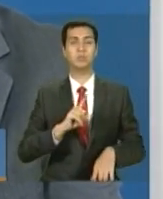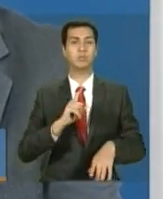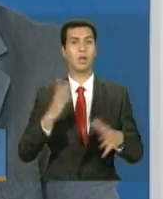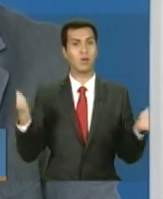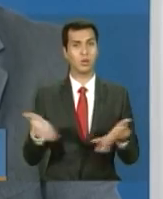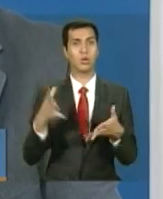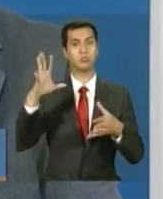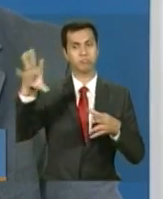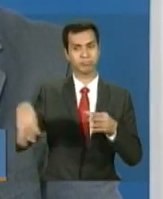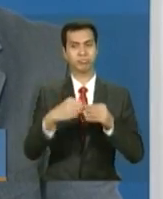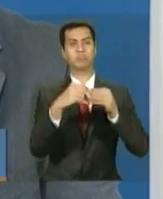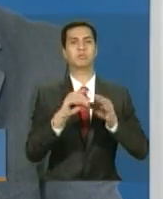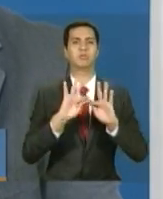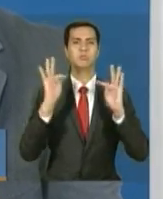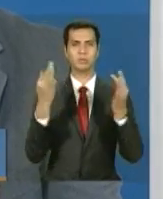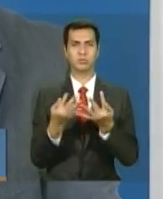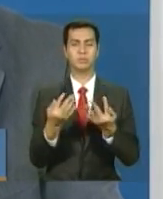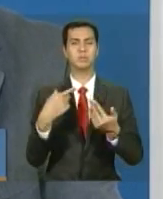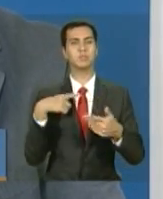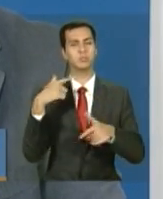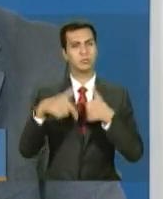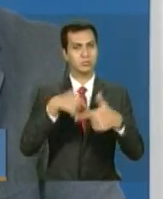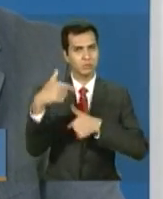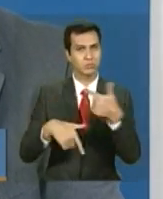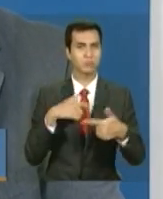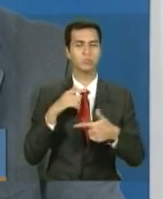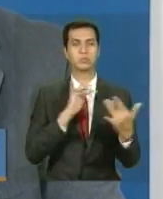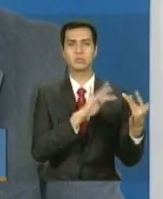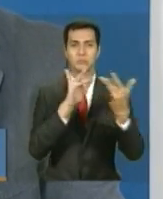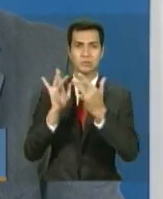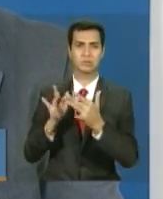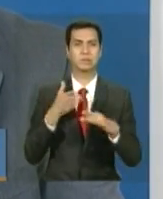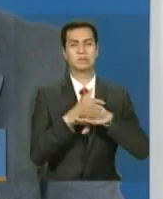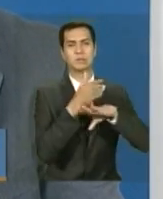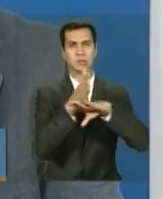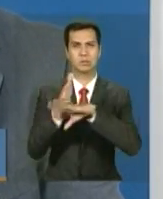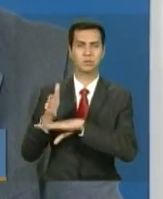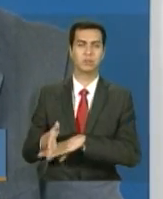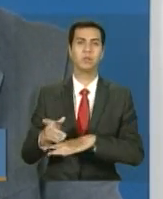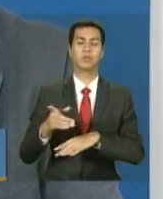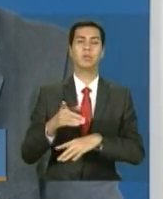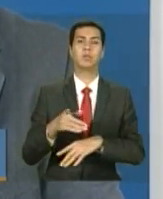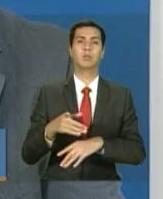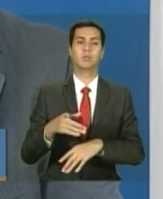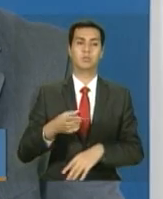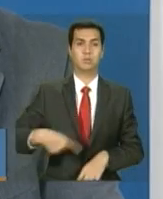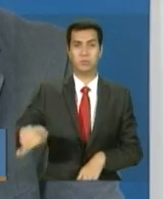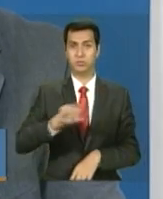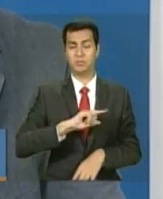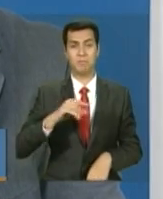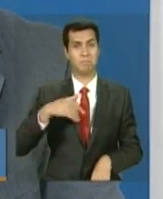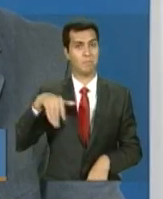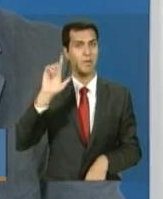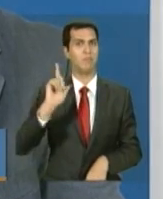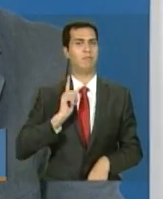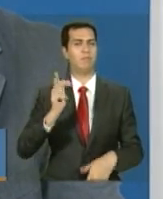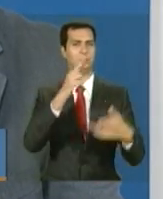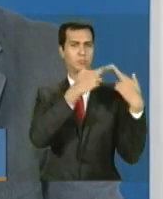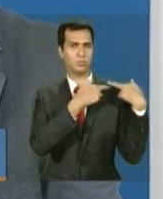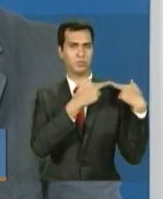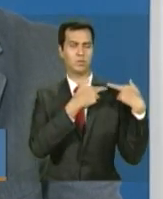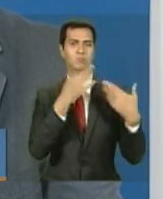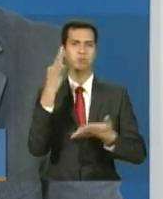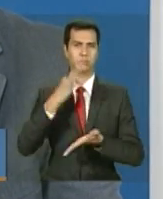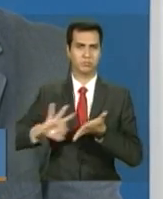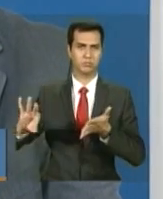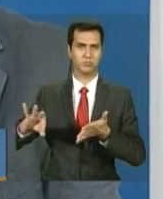estruturas eh atuais de cadastramento que continuam sendo né os grandes responsáveis e os únicos responsáveis pelo cadastramento